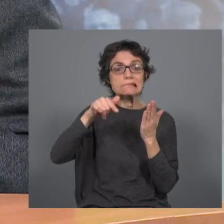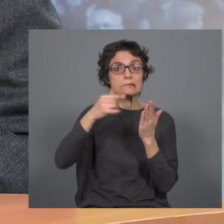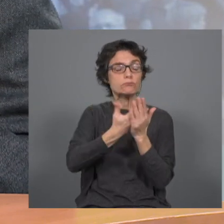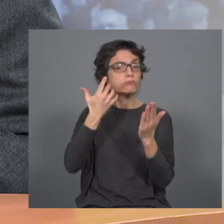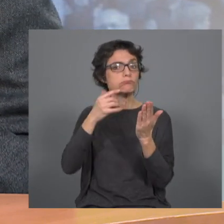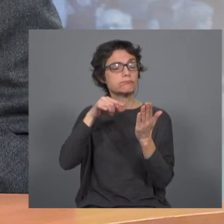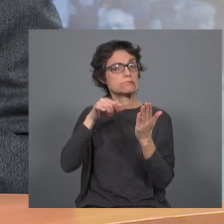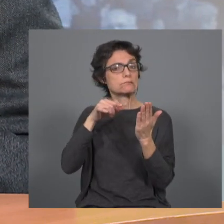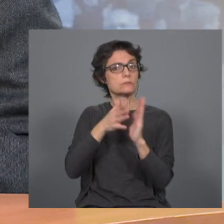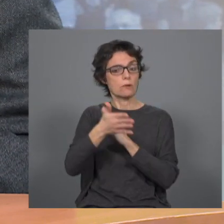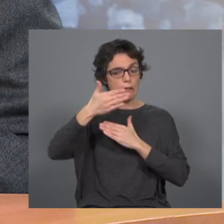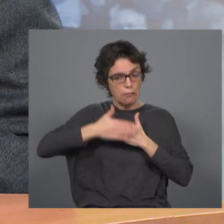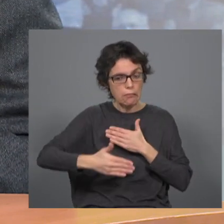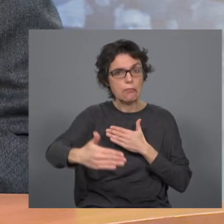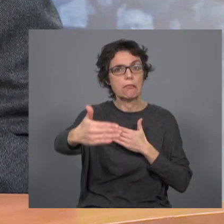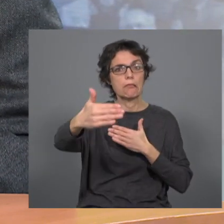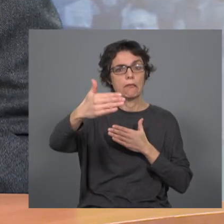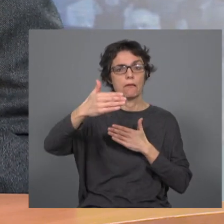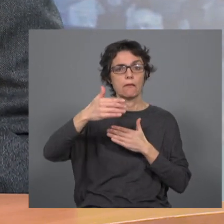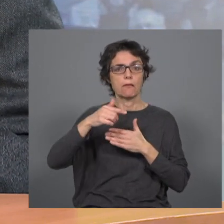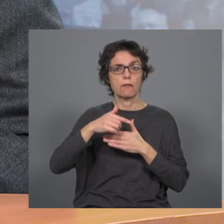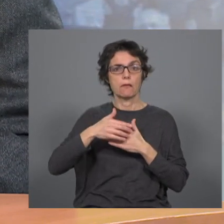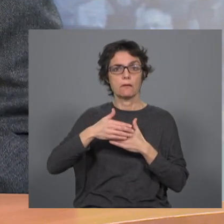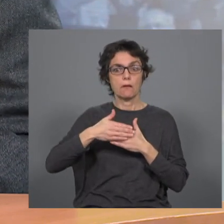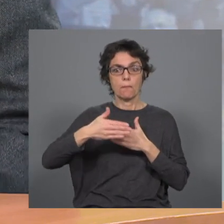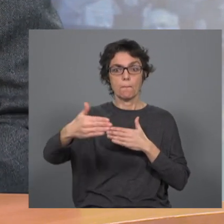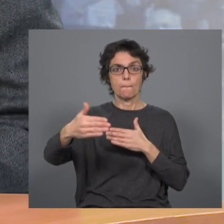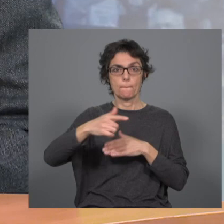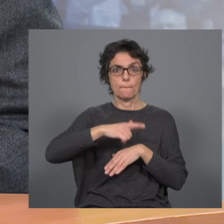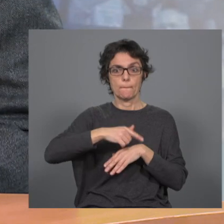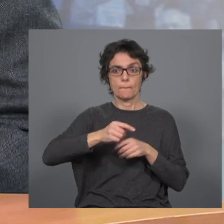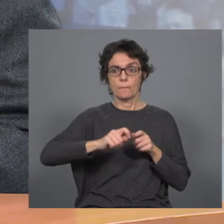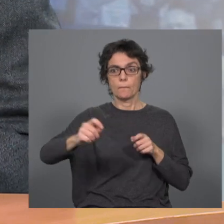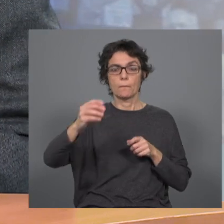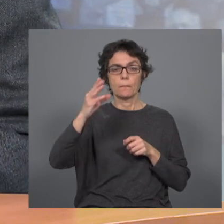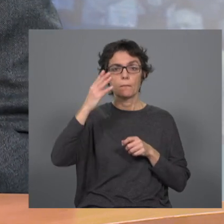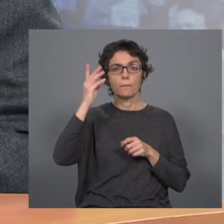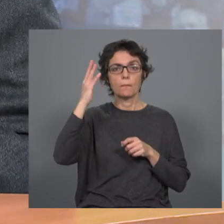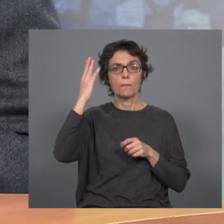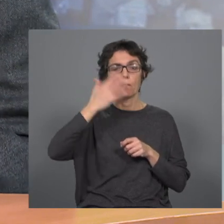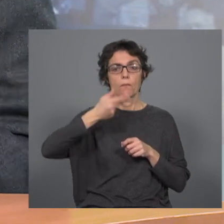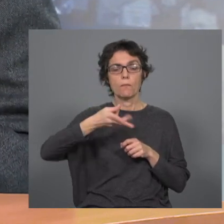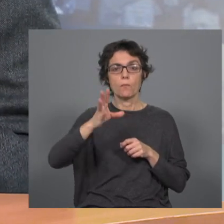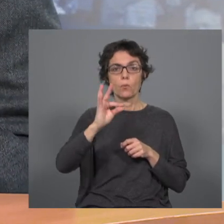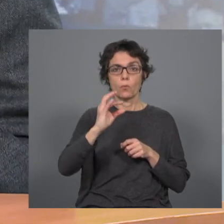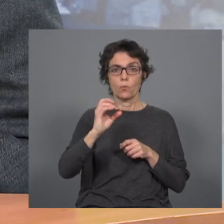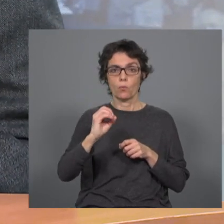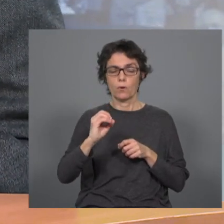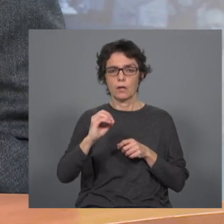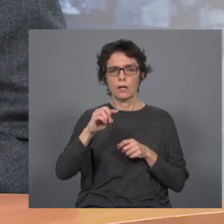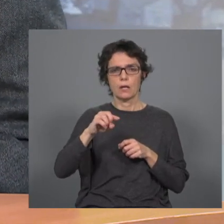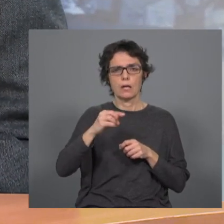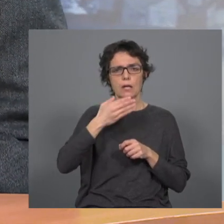facto, como dizia bem, as cinzas têm esta força simbólica que nos remete para a nossa própria condição